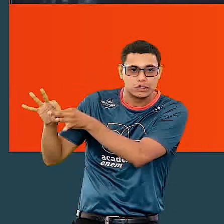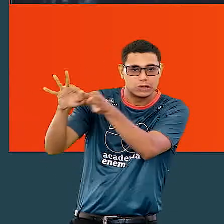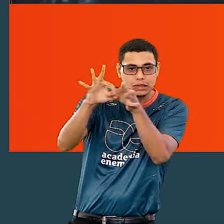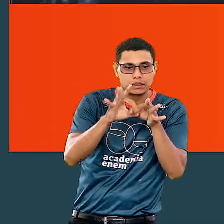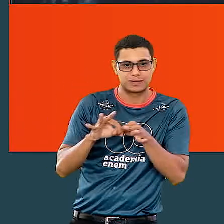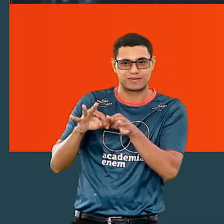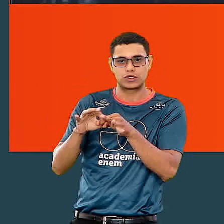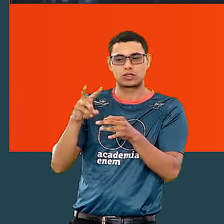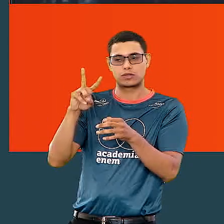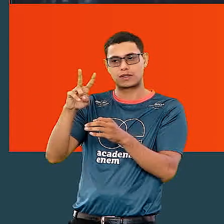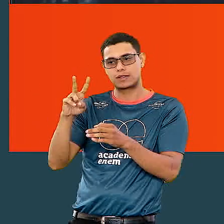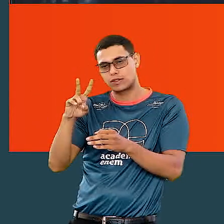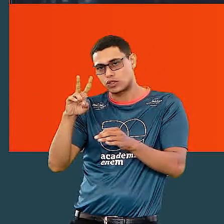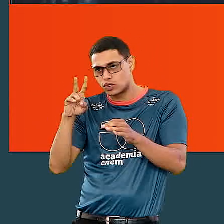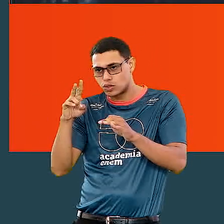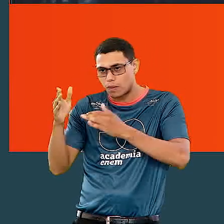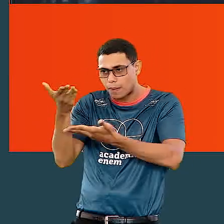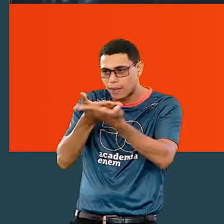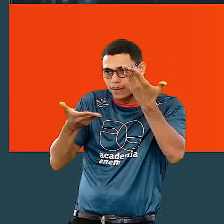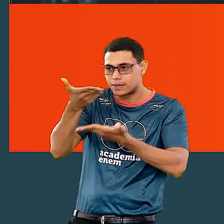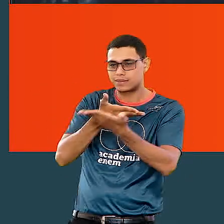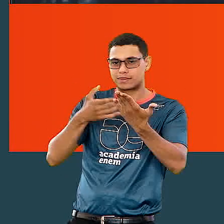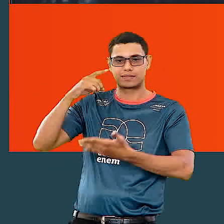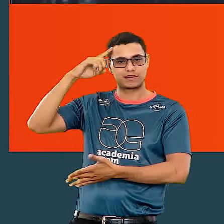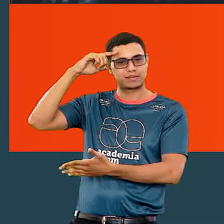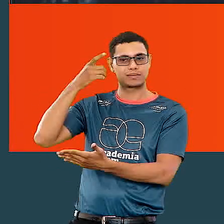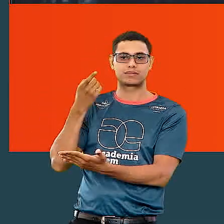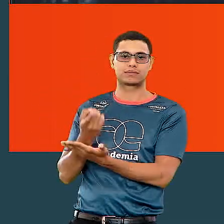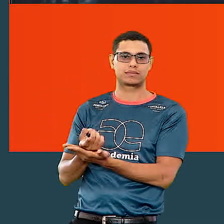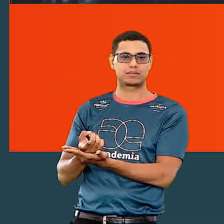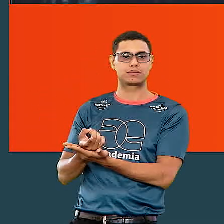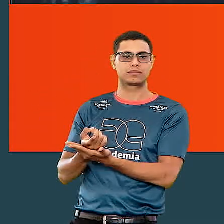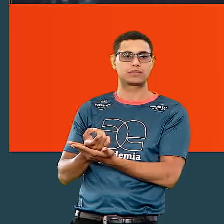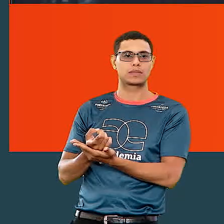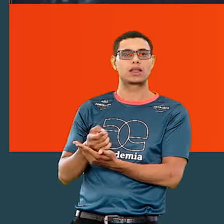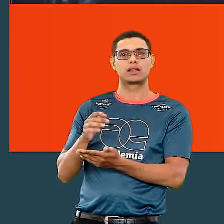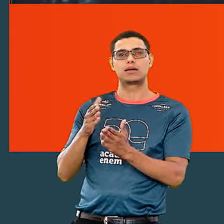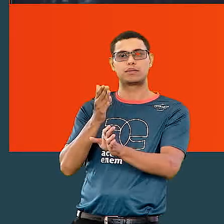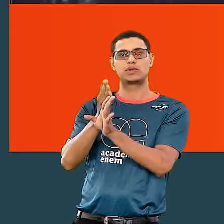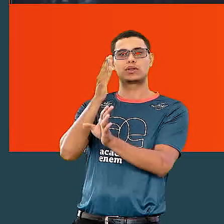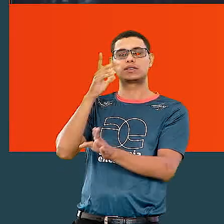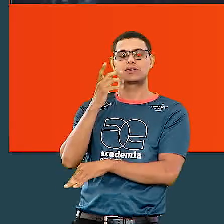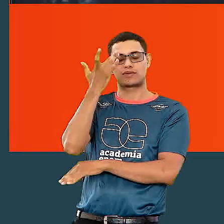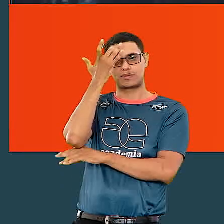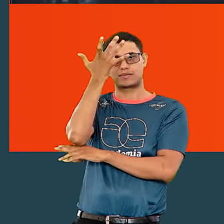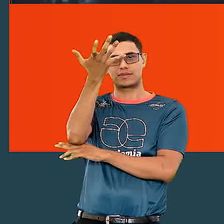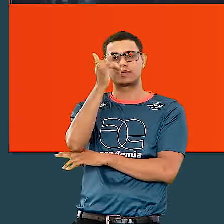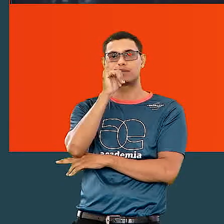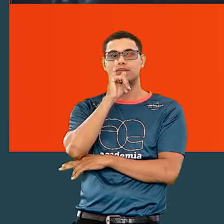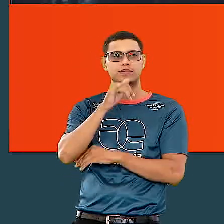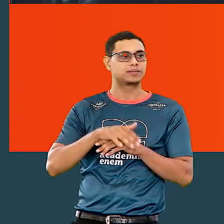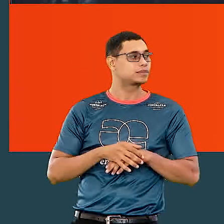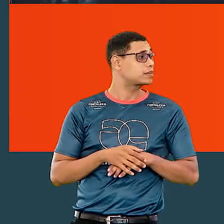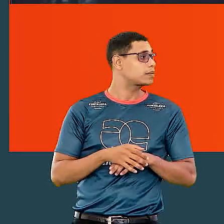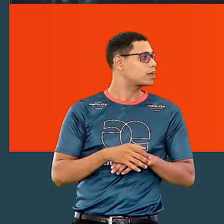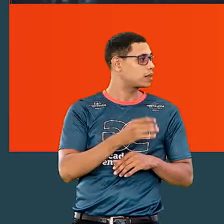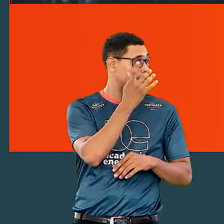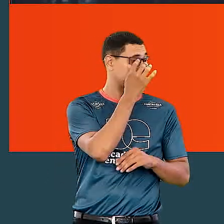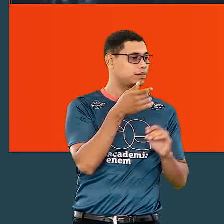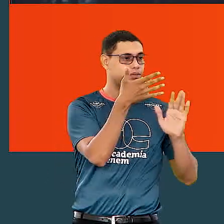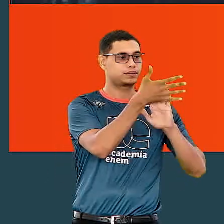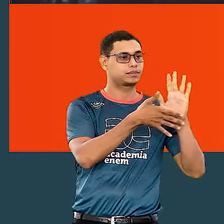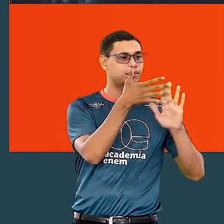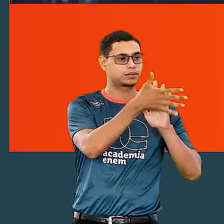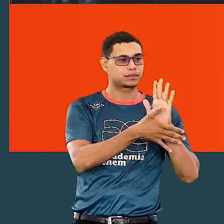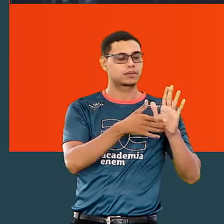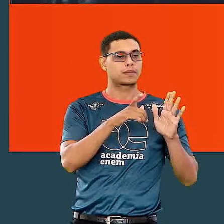vai diretamente escolher. Isso torna a questão agora muito fácil. Olha aí, pessoal. No texto